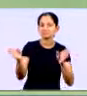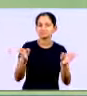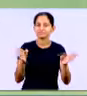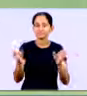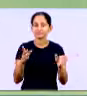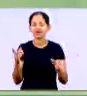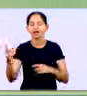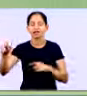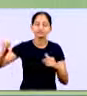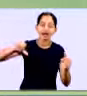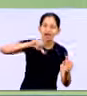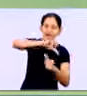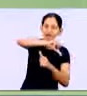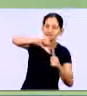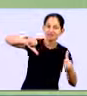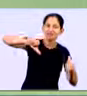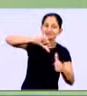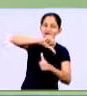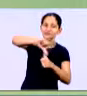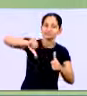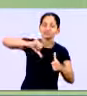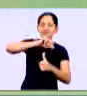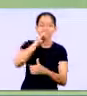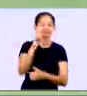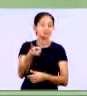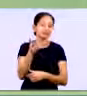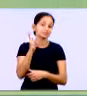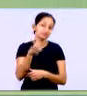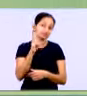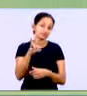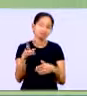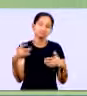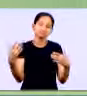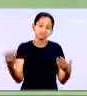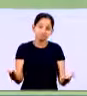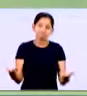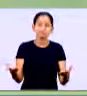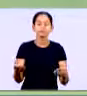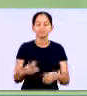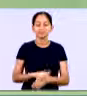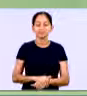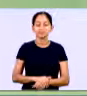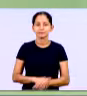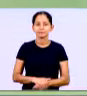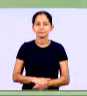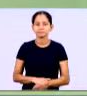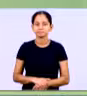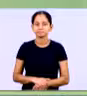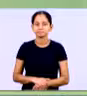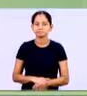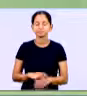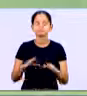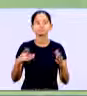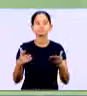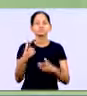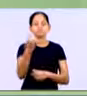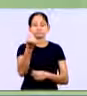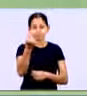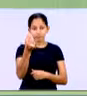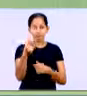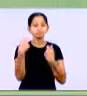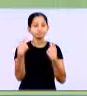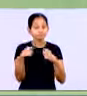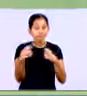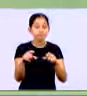ele adquire nesse processo de comercialização do produto da empresa, tá? O capital de giro